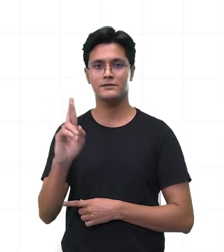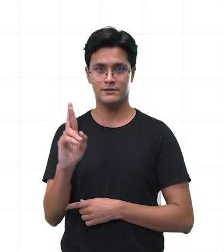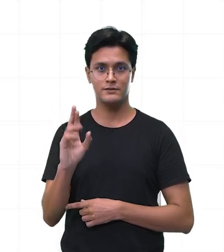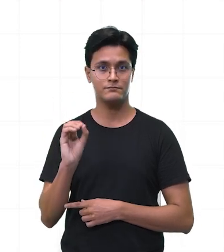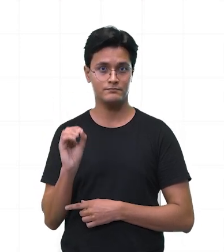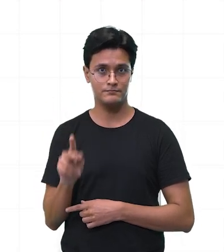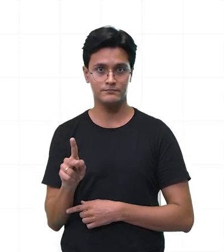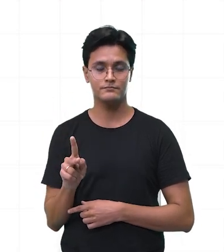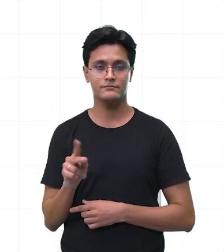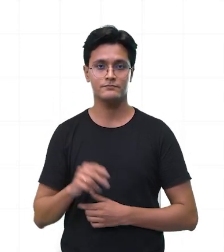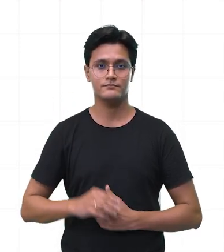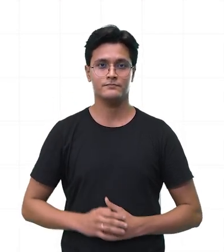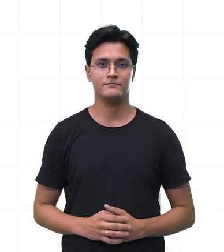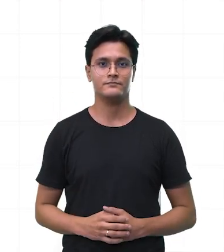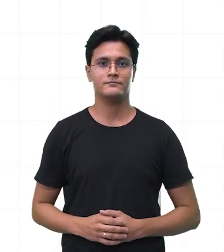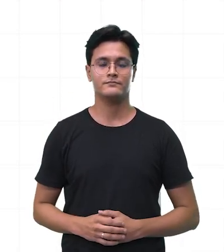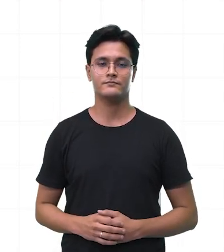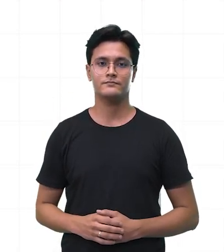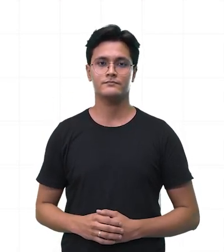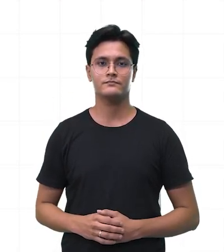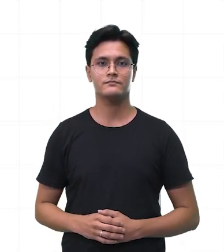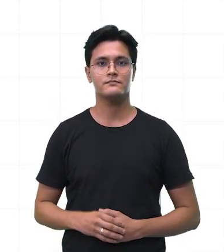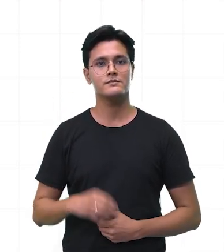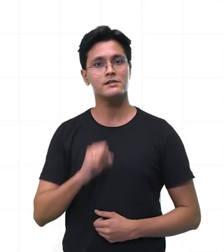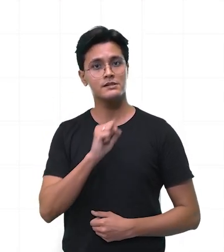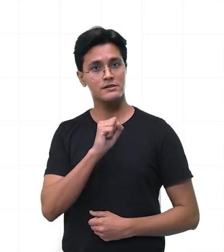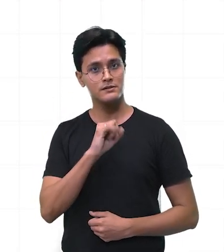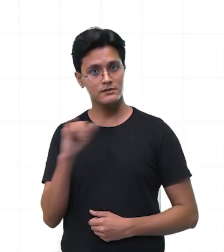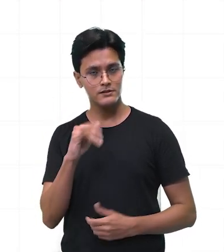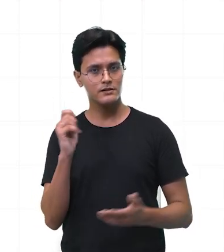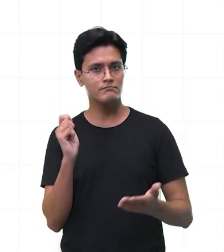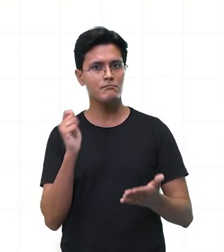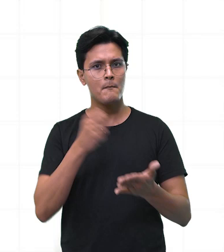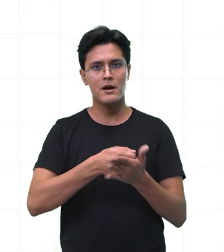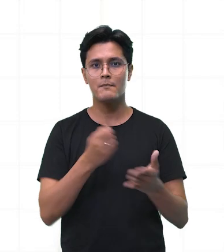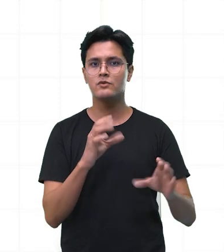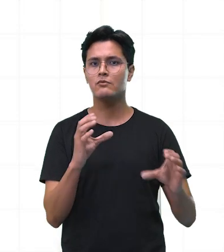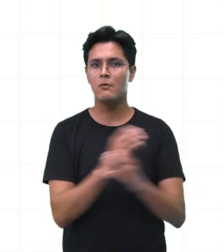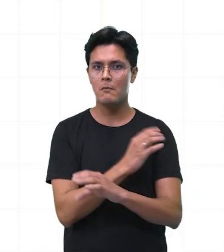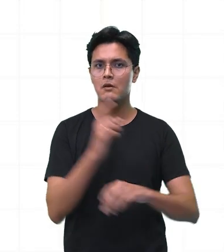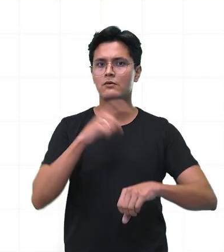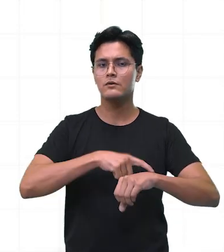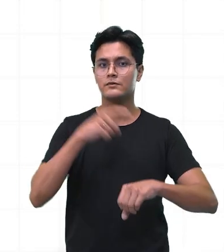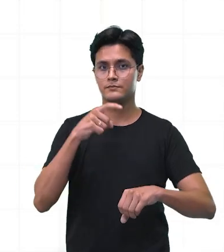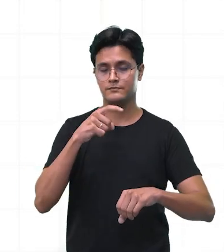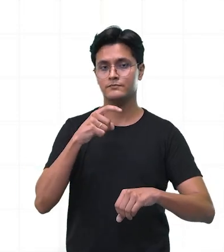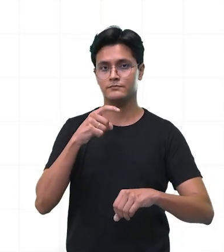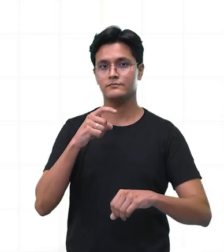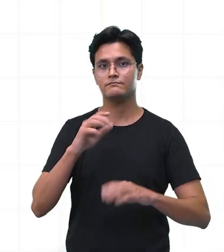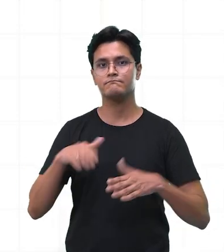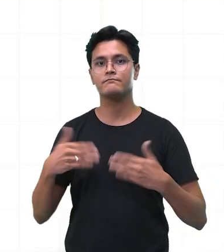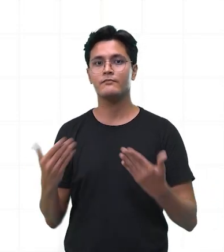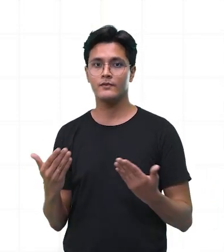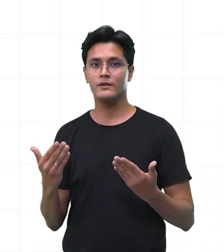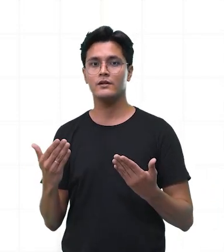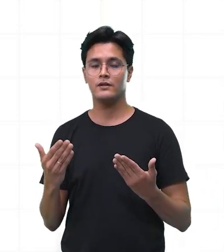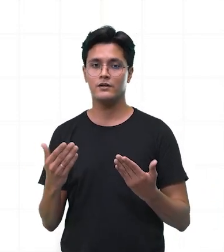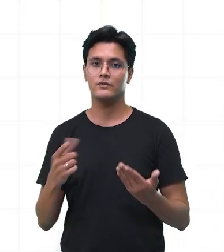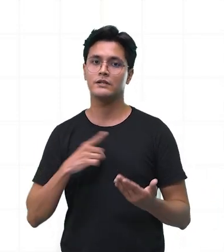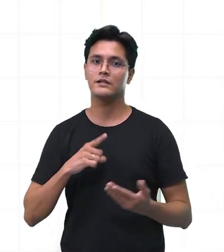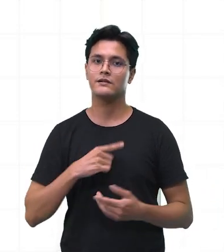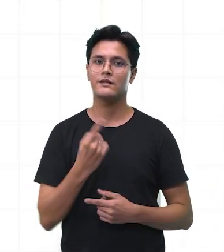Tá certo? E se ele pagar à vista? Ora, se ele pagar à vista, ele vai